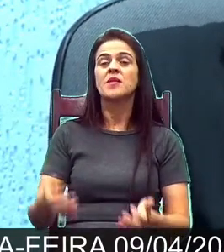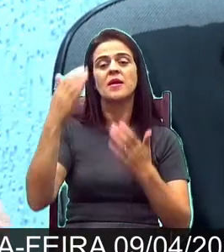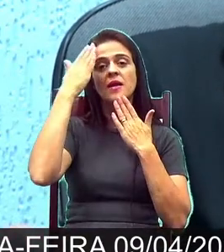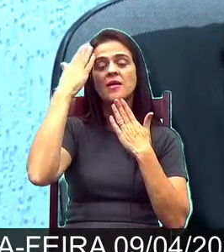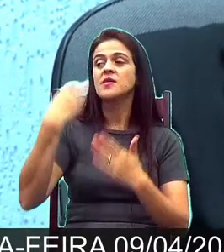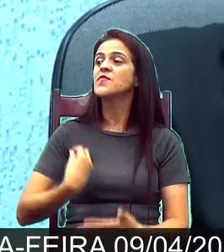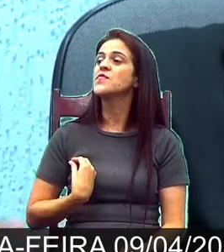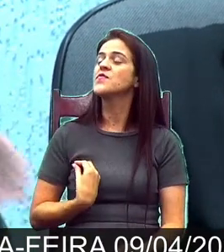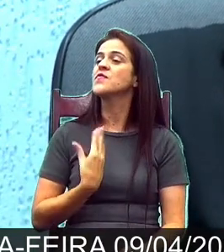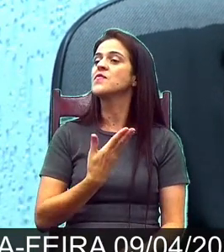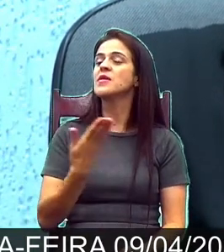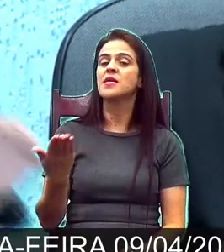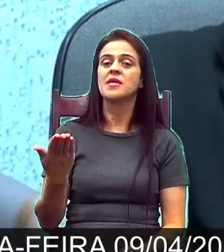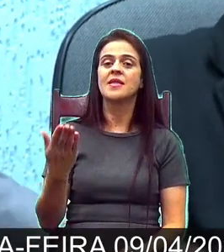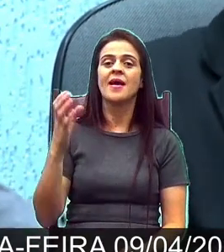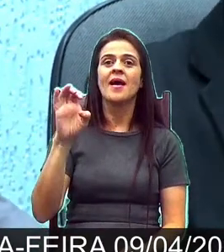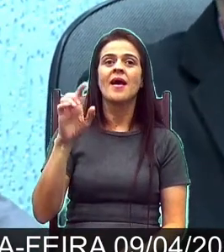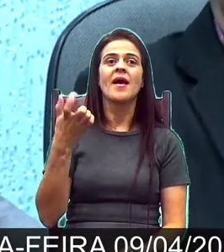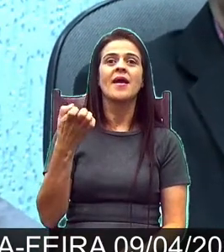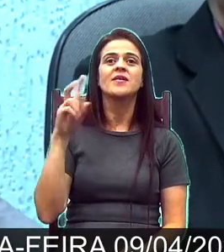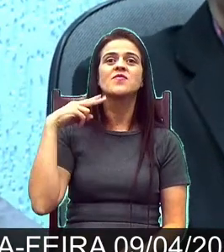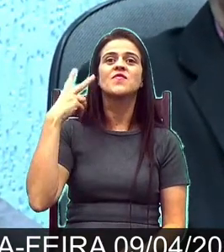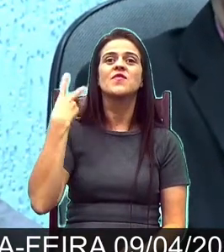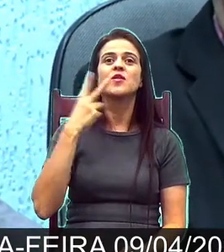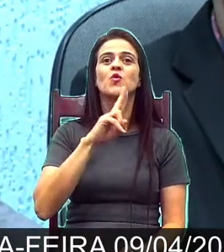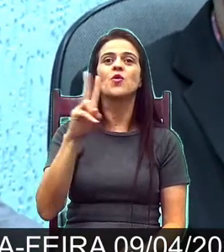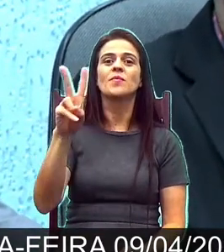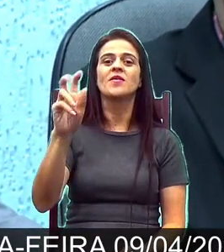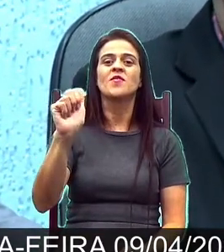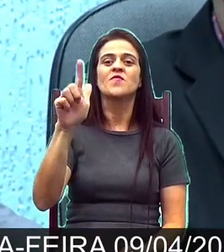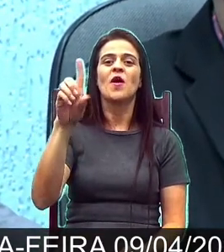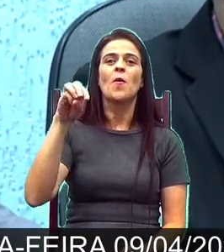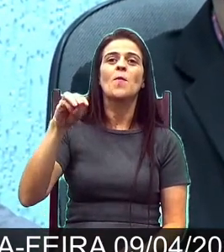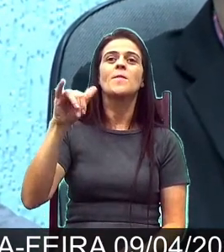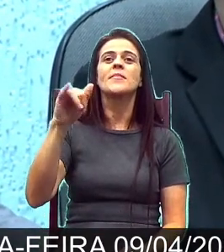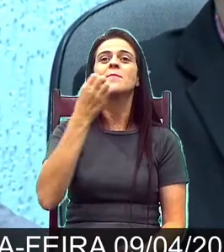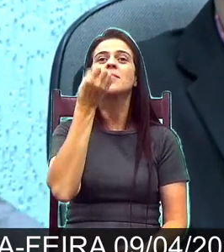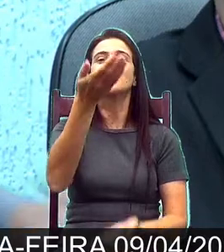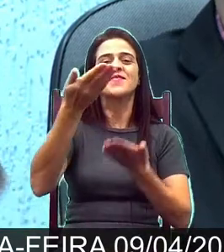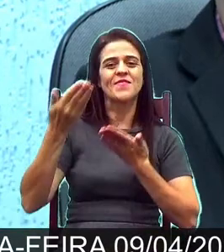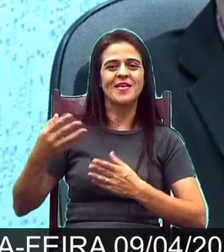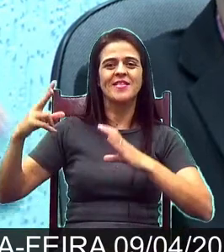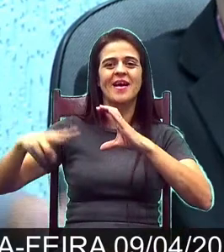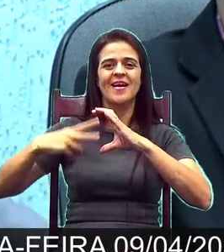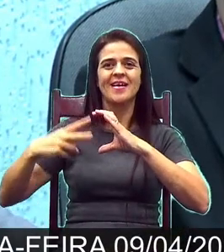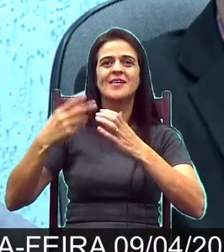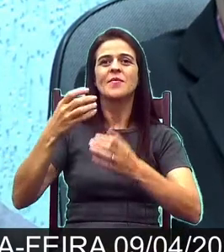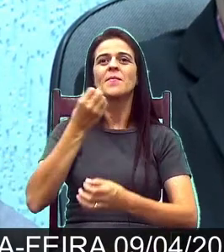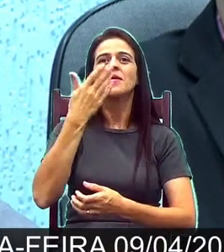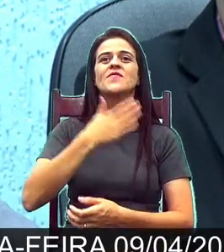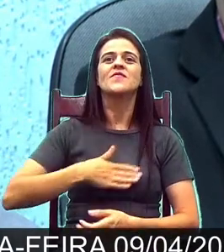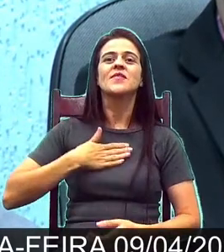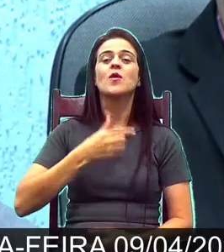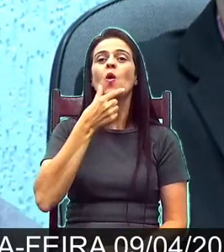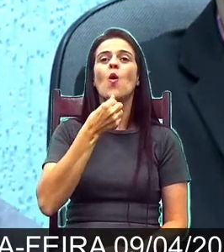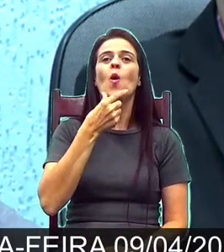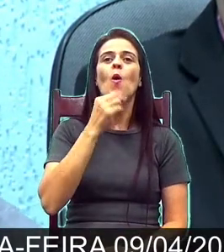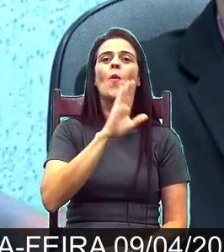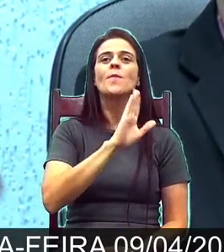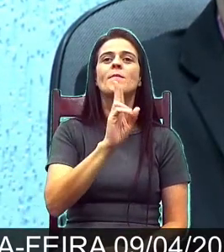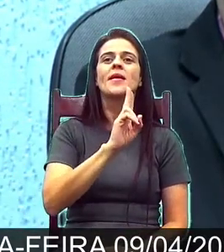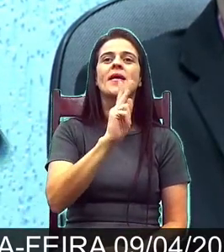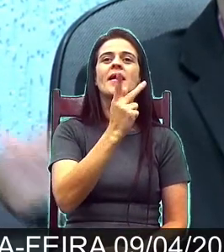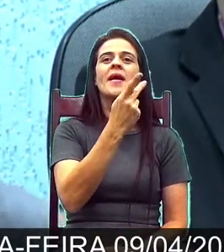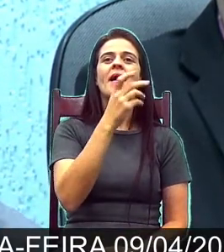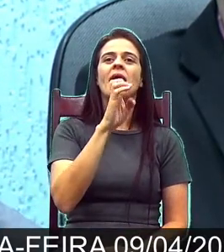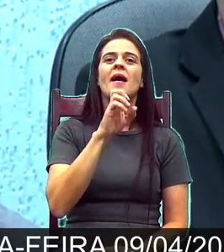agradecer a presença em plenário do ex-vereador Valmir. Seja bem-vindo a essa casa. Sinta-se em casa. É um prazer enorme recebê-los. Henrique, né? O óculos está adiantando